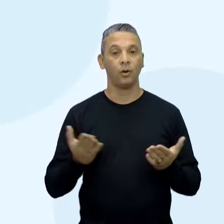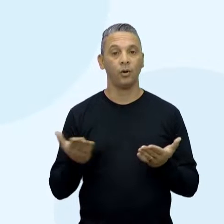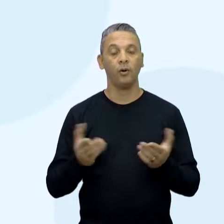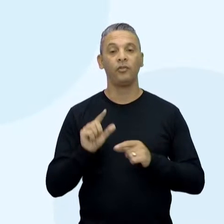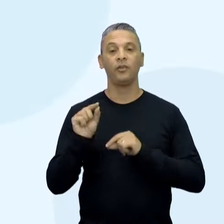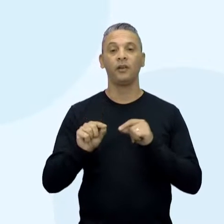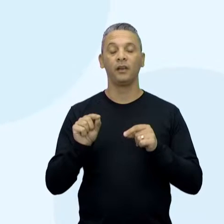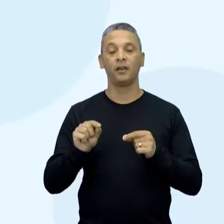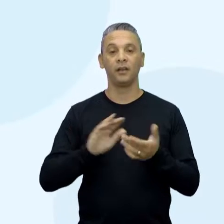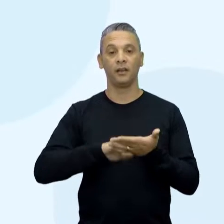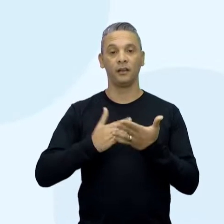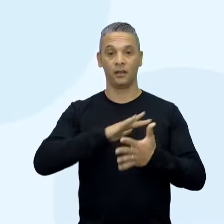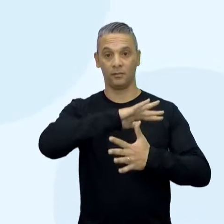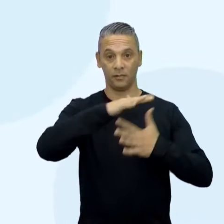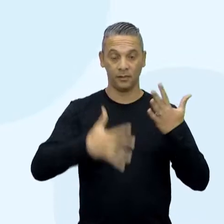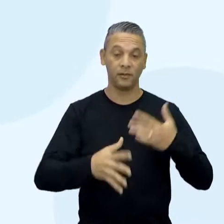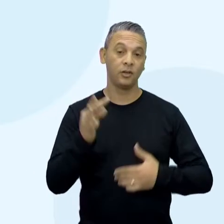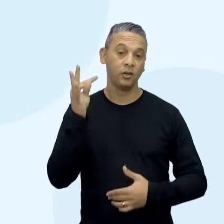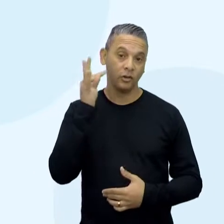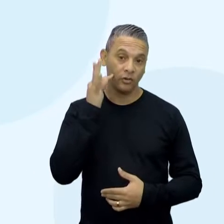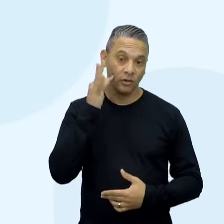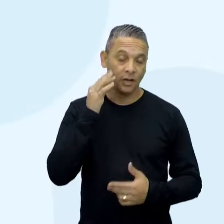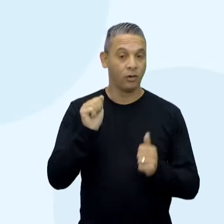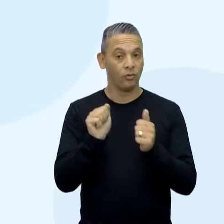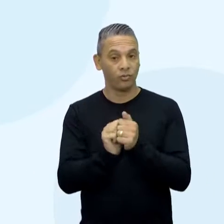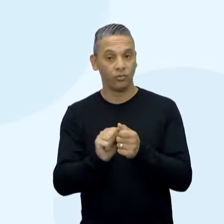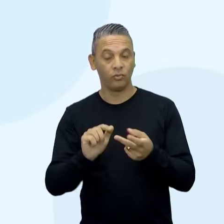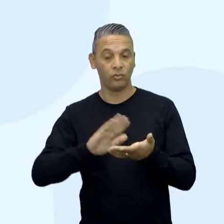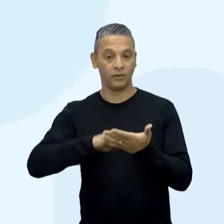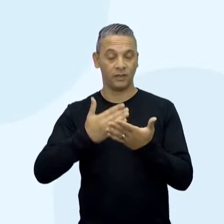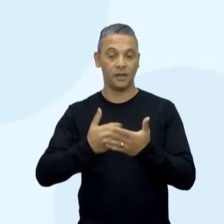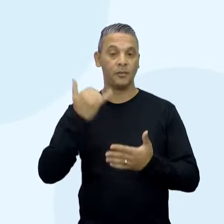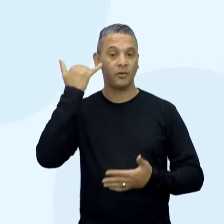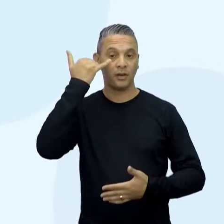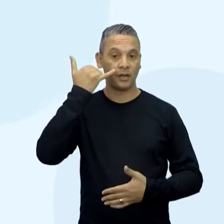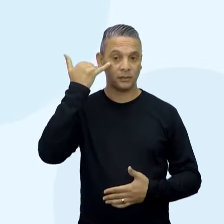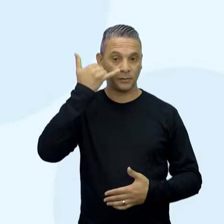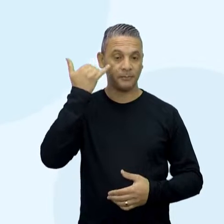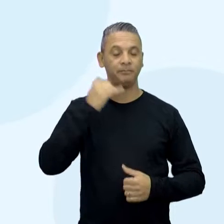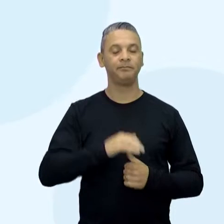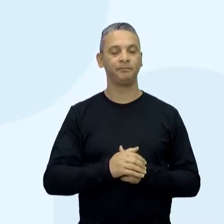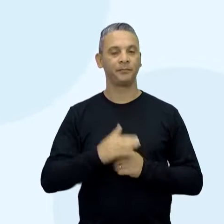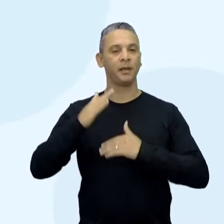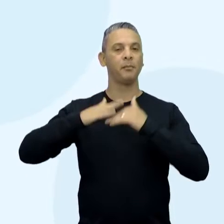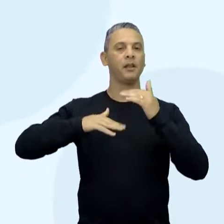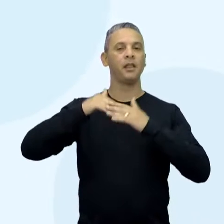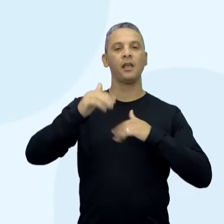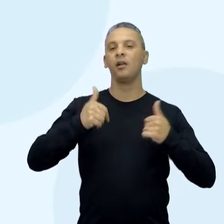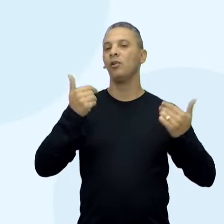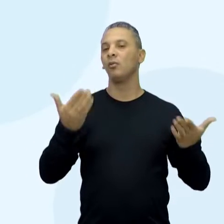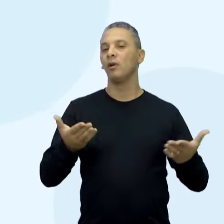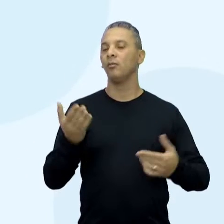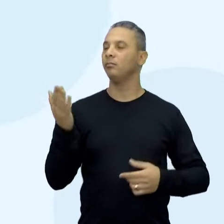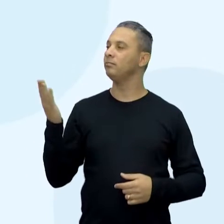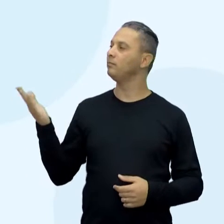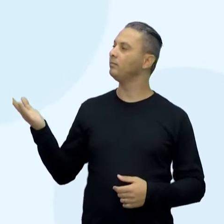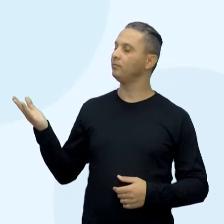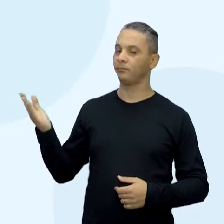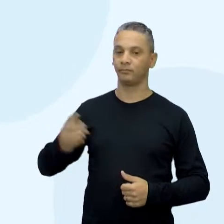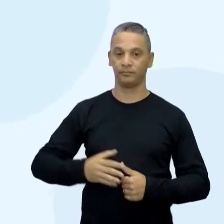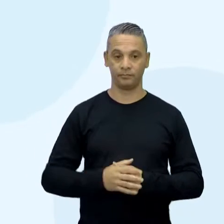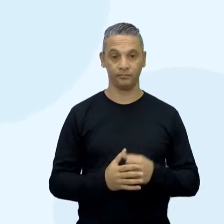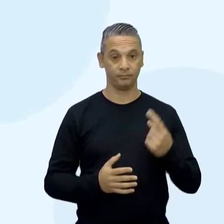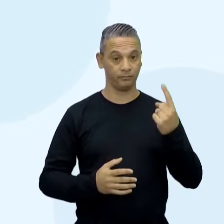estar comigo aqui na Libras é o Thiago e a Yasmin. Vamos para as nossas habilidades aqui na tela. Habilidade